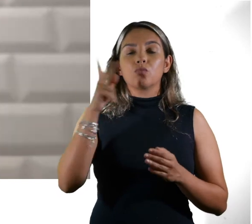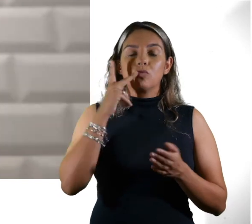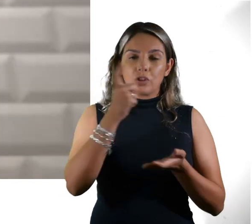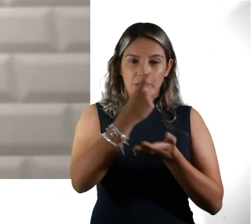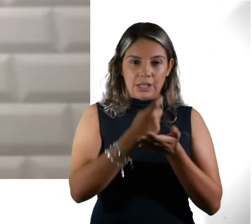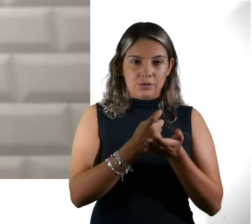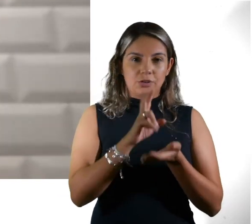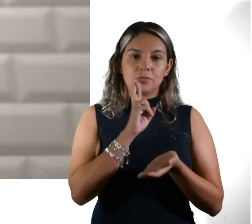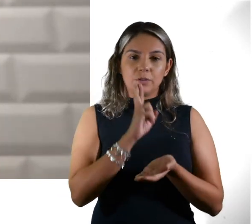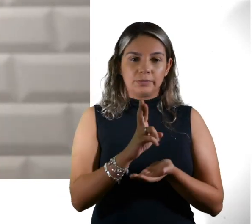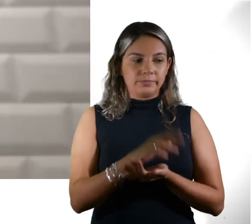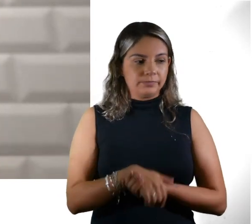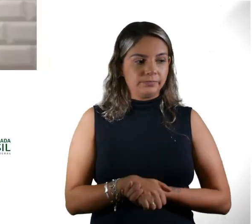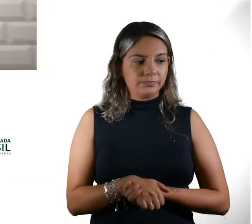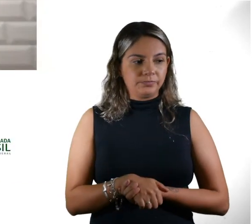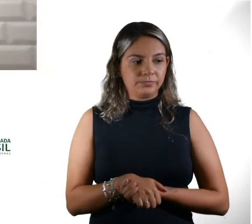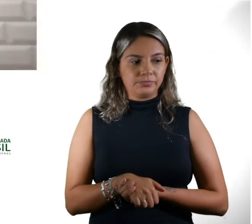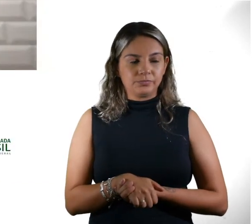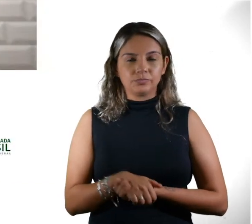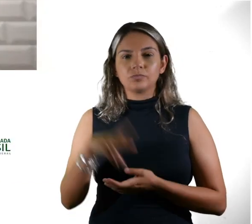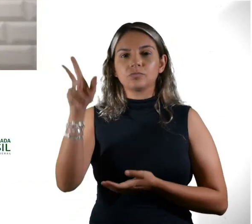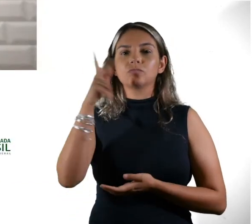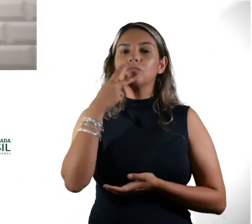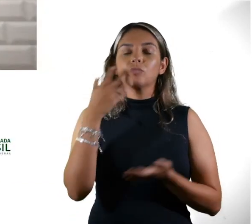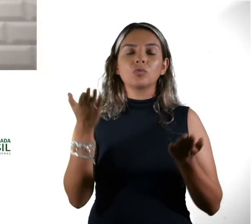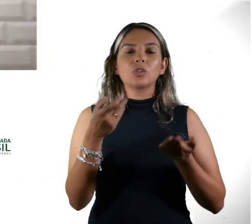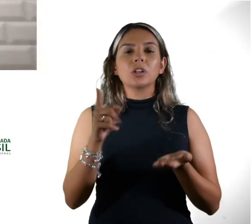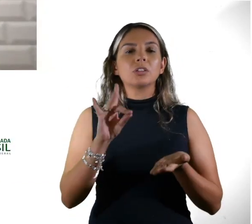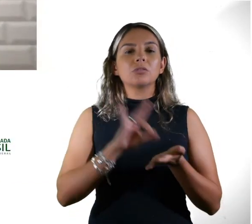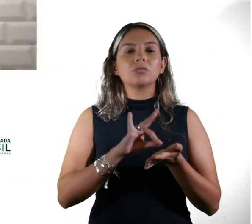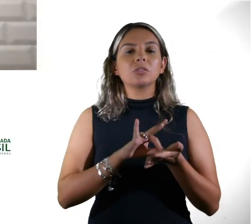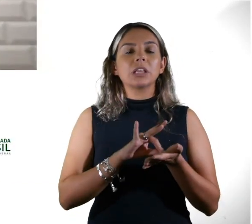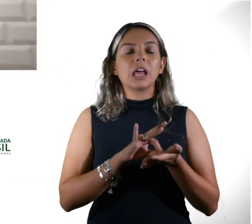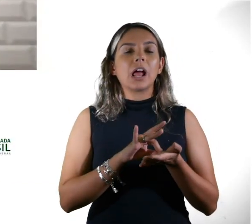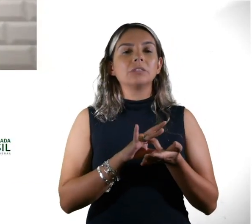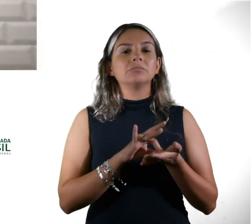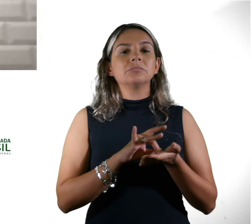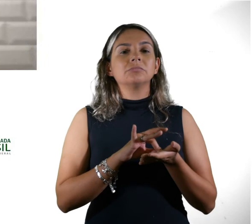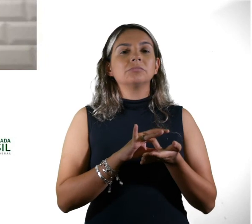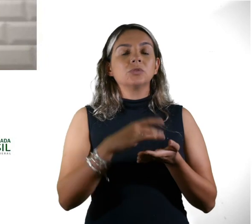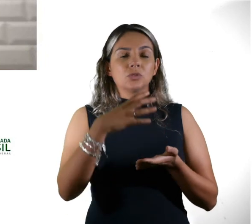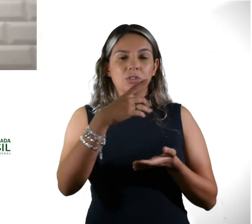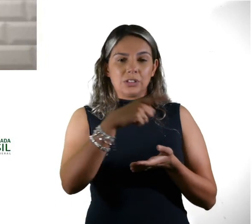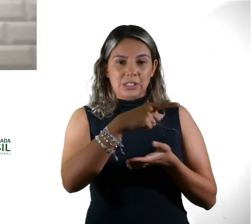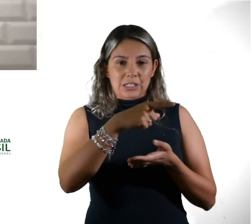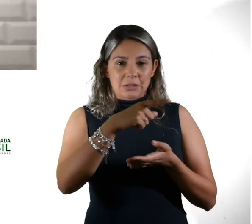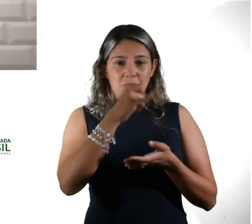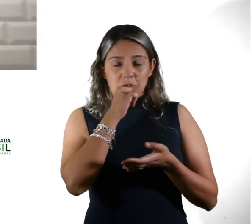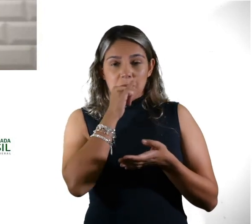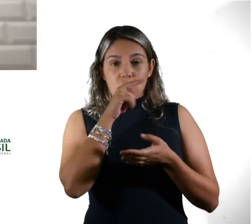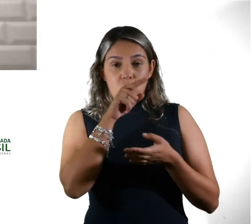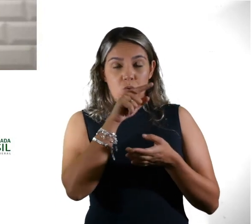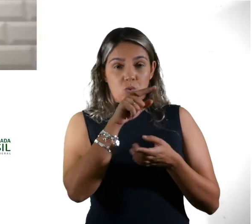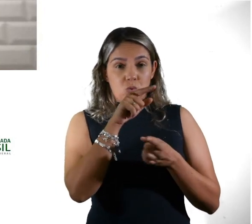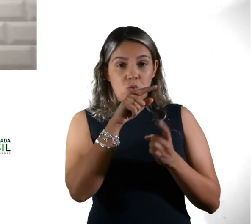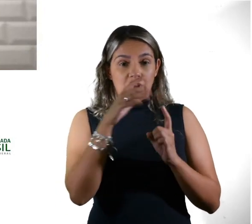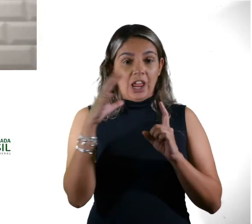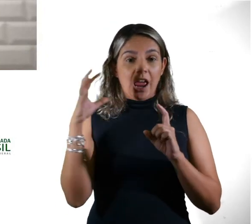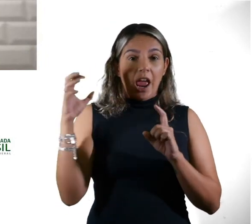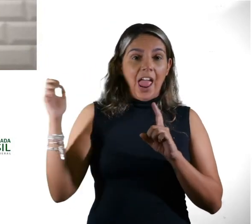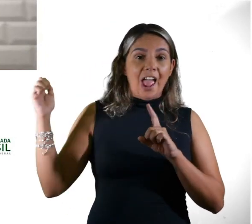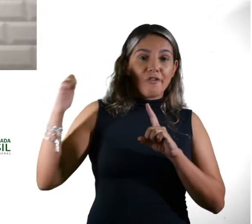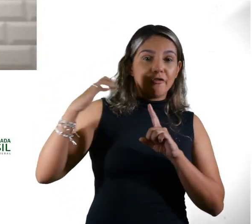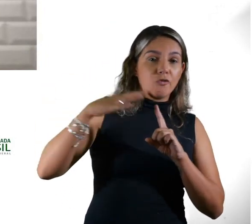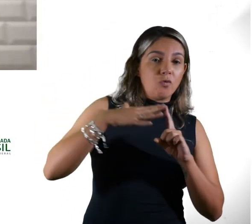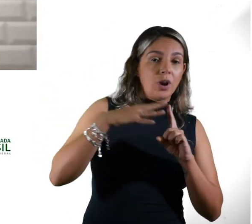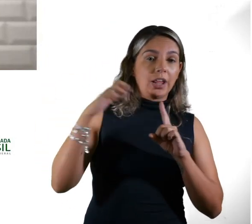sobre isso, né? E é que realmente não foi tanto assim, não é? Primeiro, porque nós, escritores,